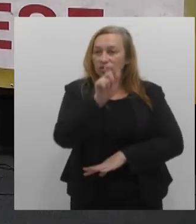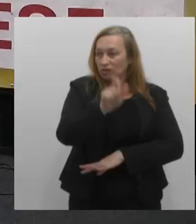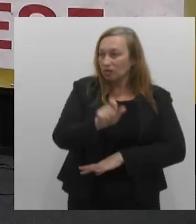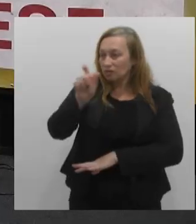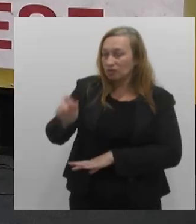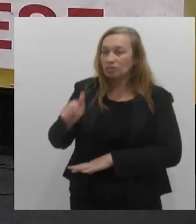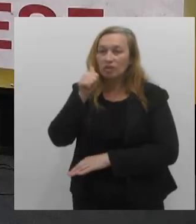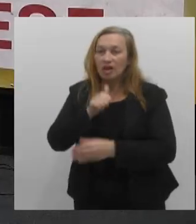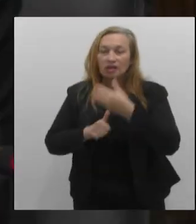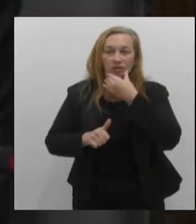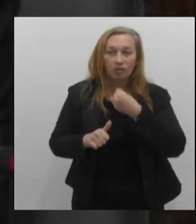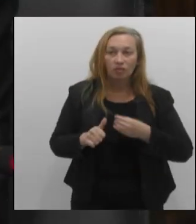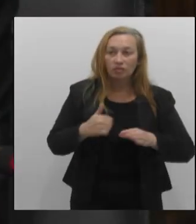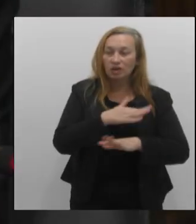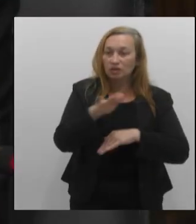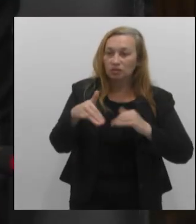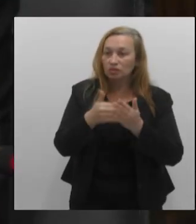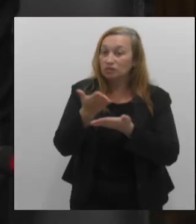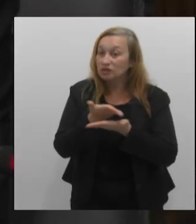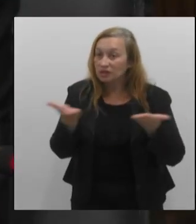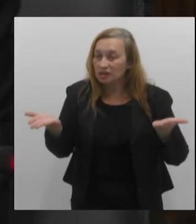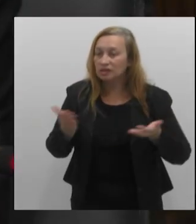religiosas, senhoras e senhores.